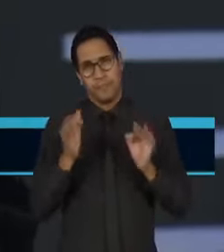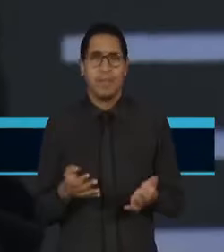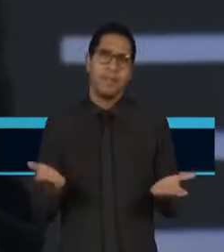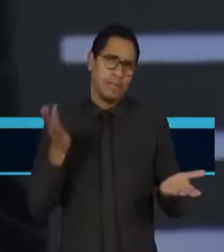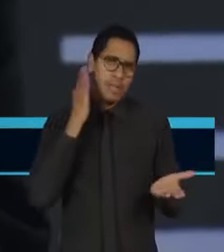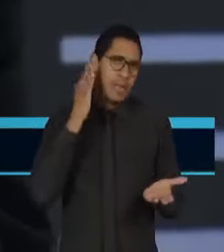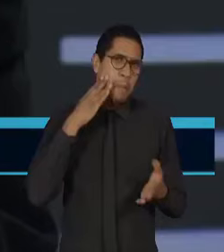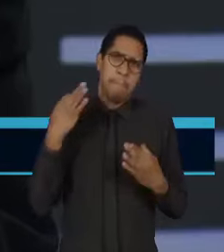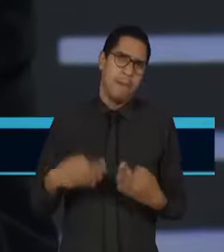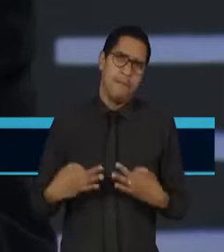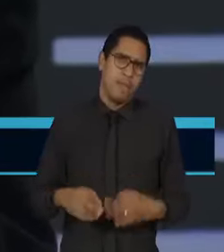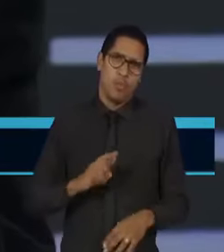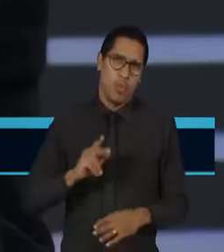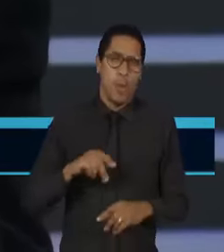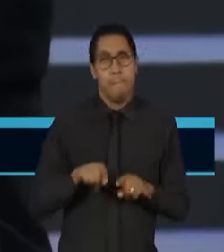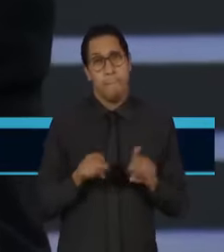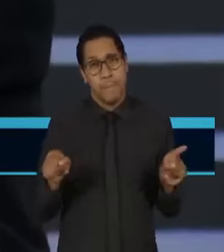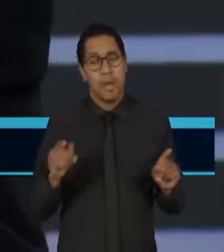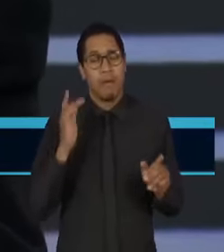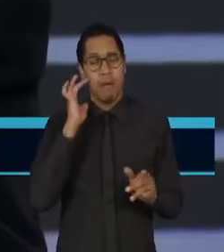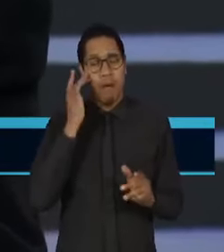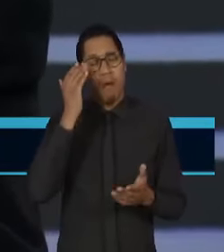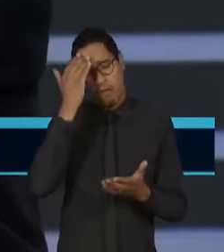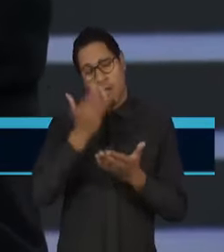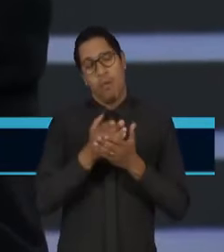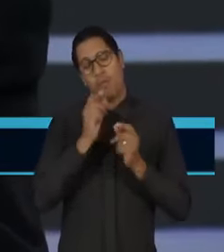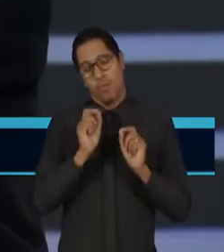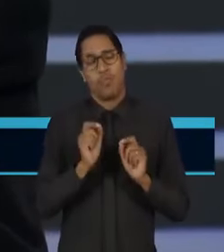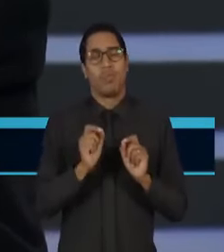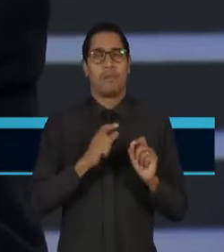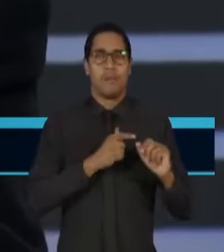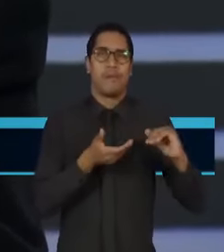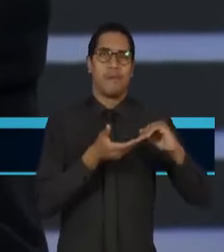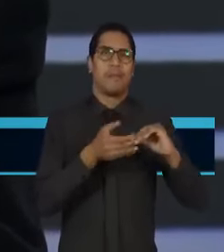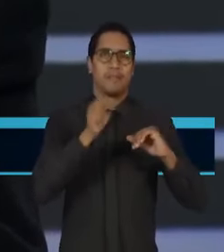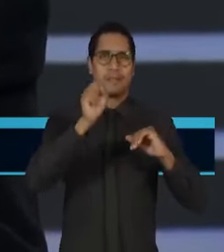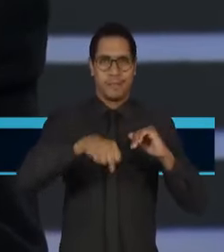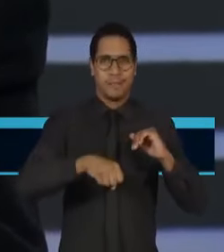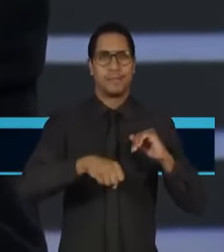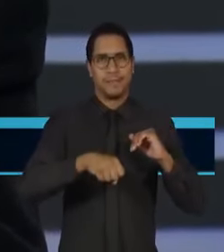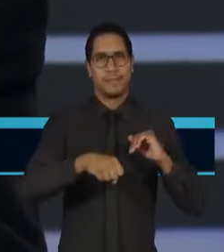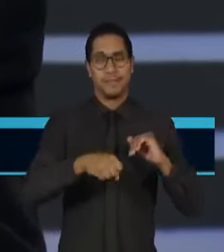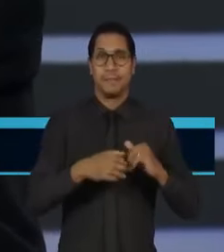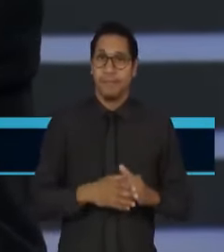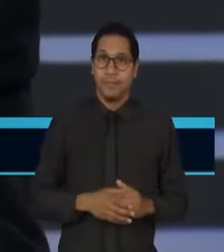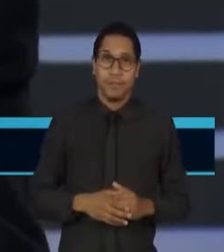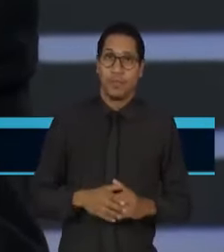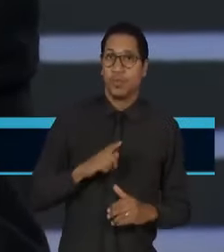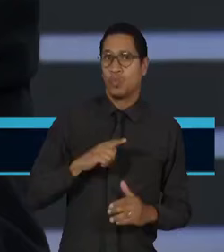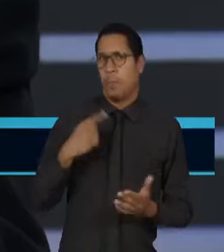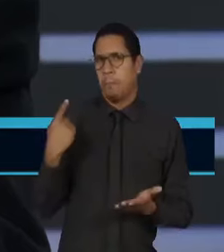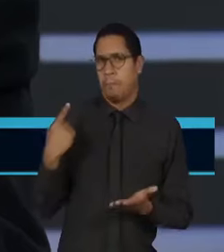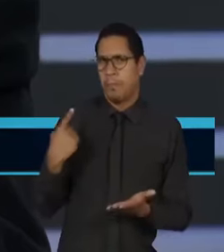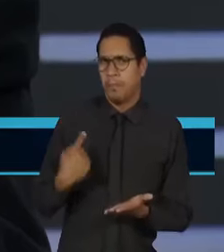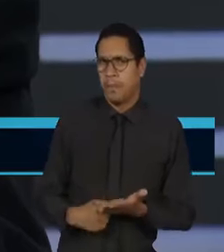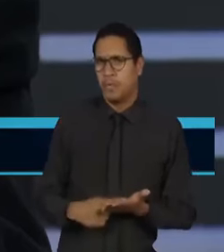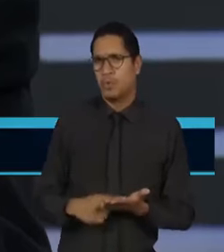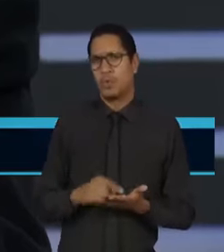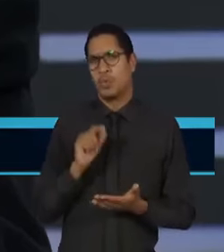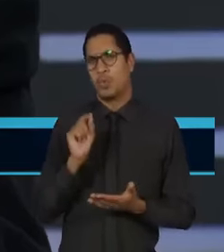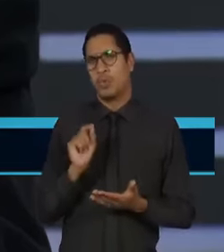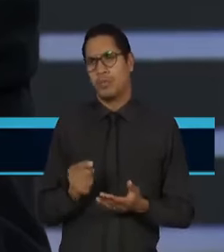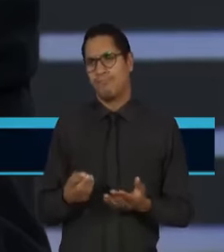perfeita. Mas eu acredito que o Congresso, sim, não tem lá muito compromisso com essas